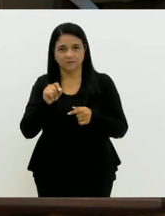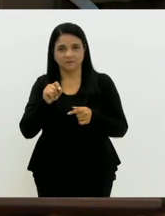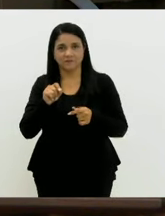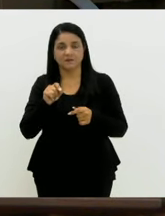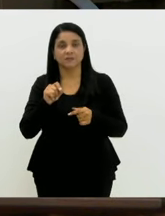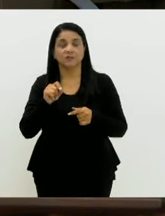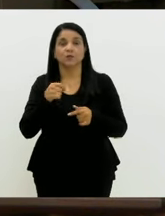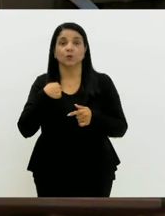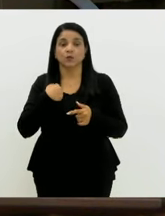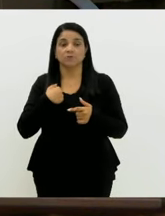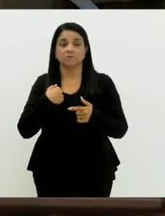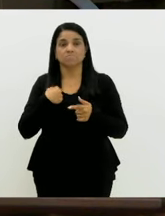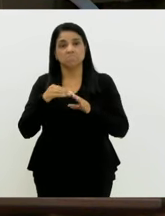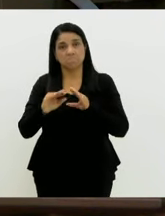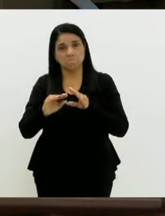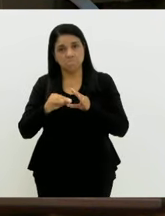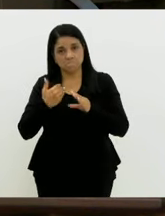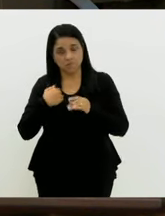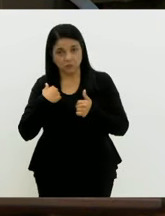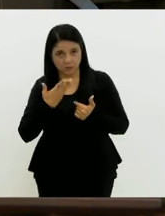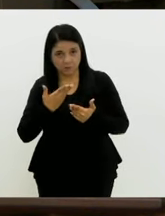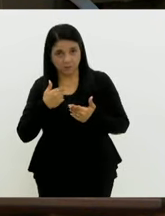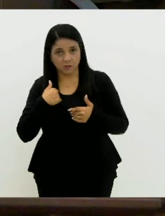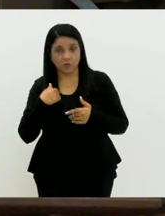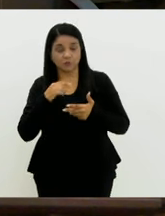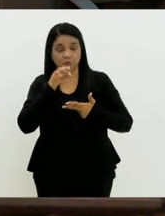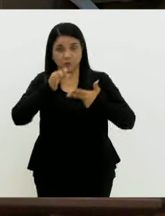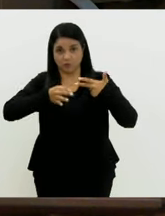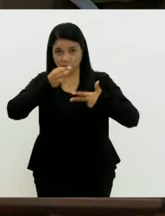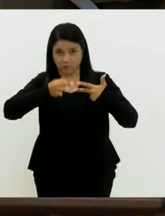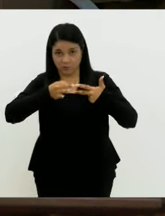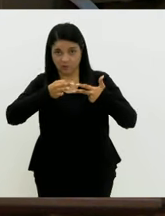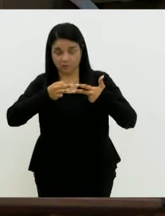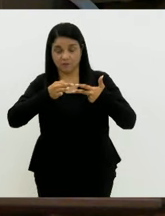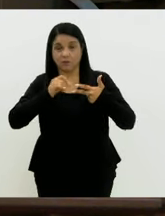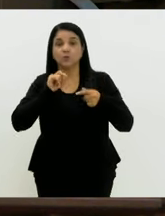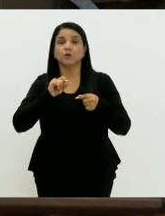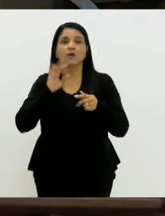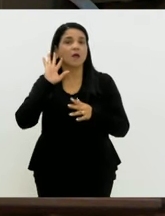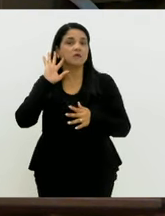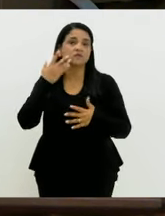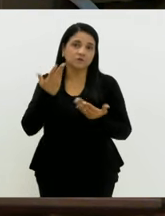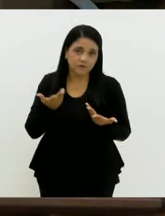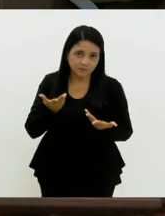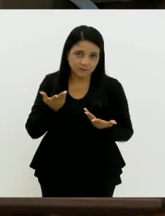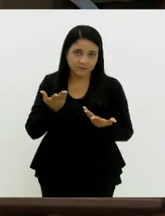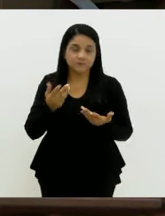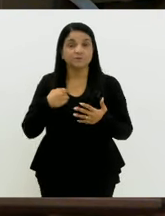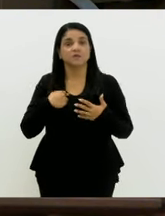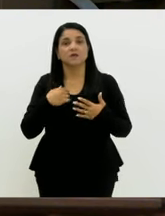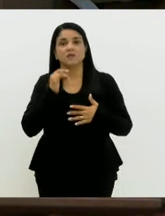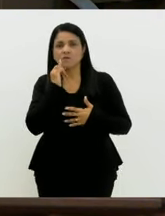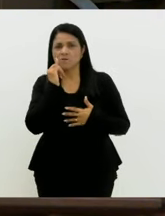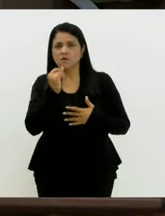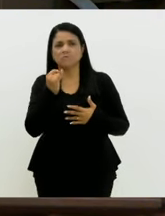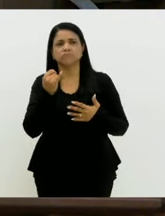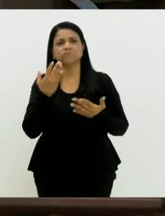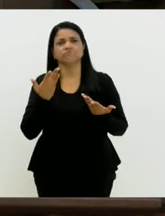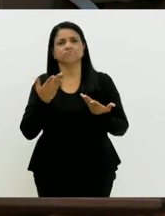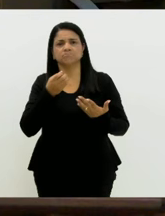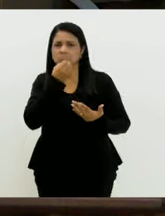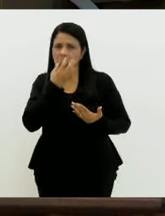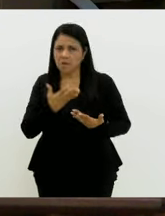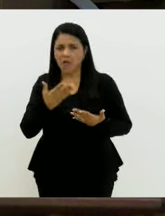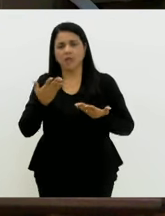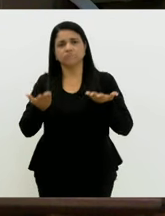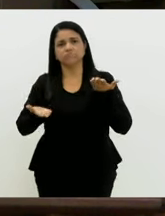que nos foi passada pelo Poder Judiciário. E falamos isso com muito equilíbrio, pela primeira vez no